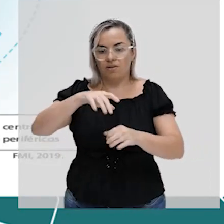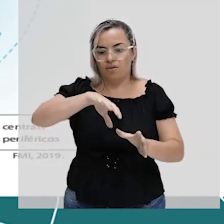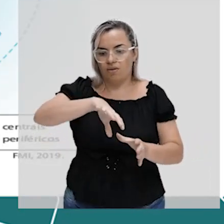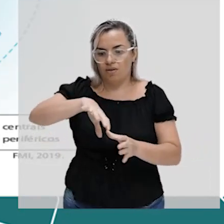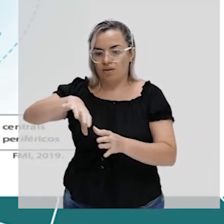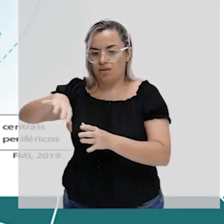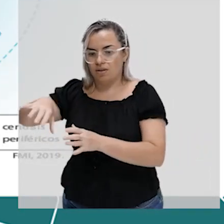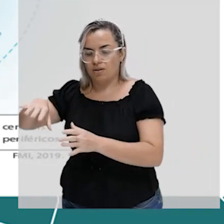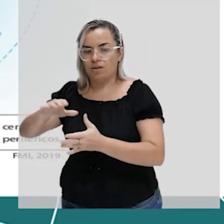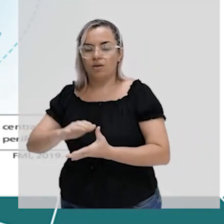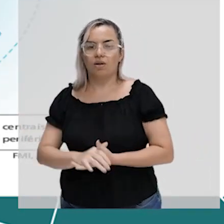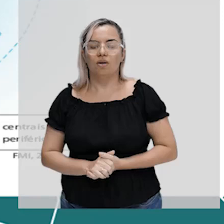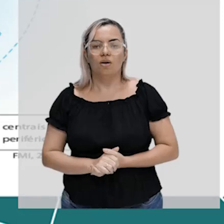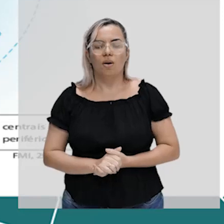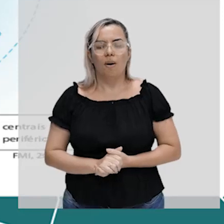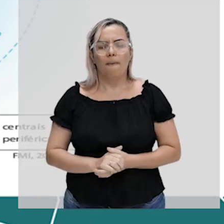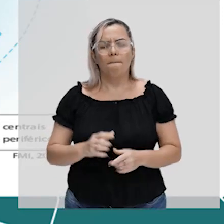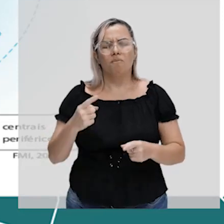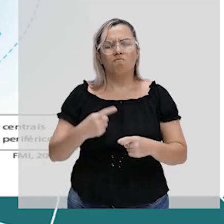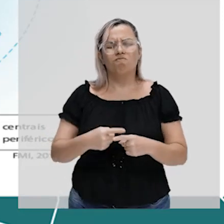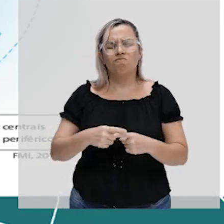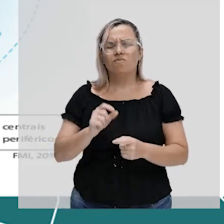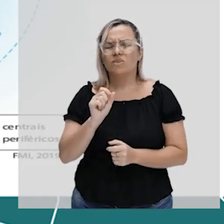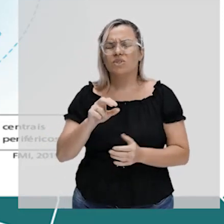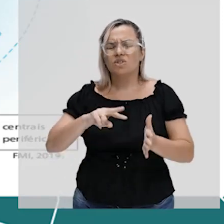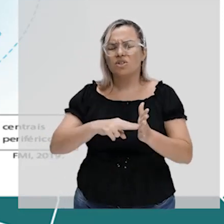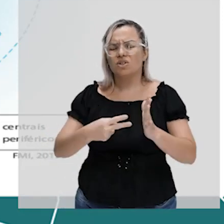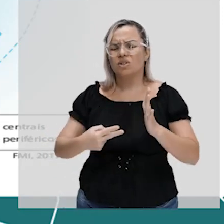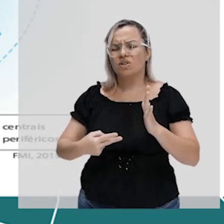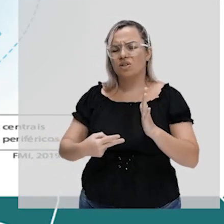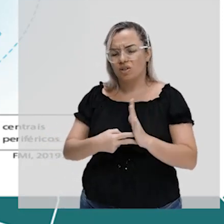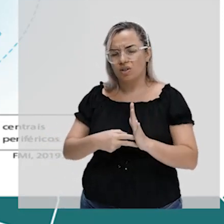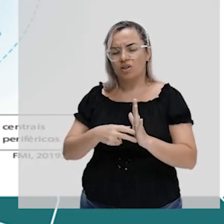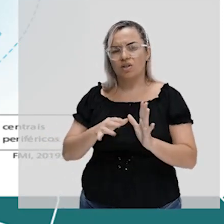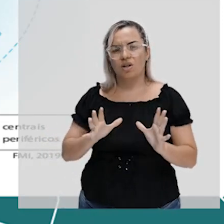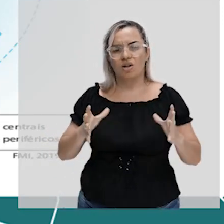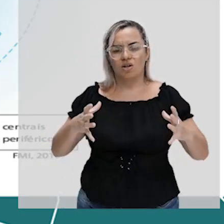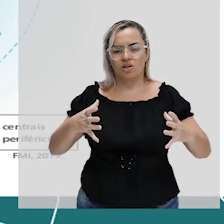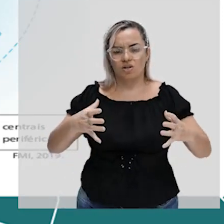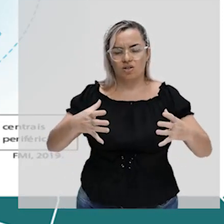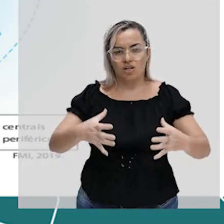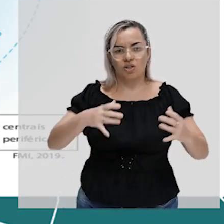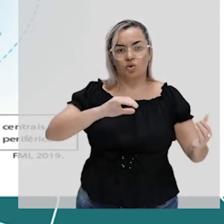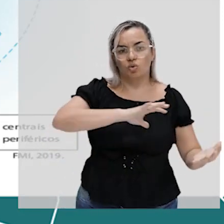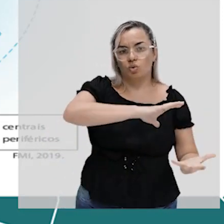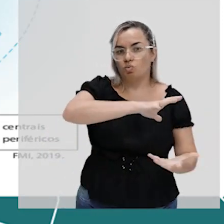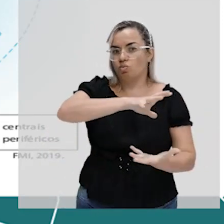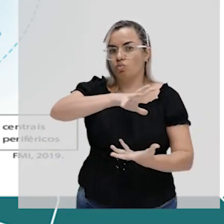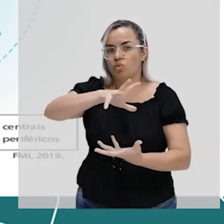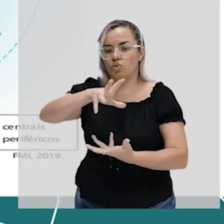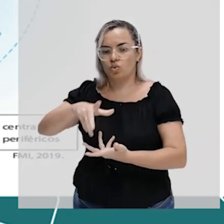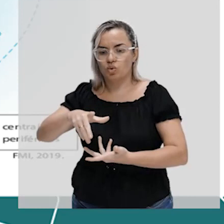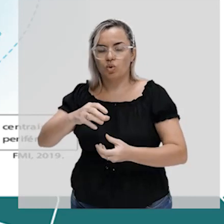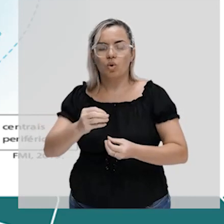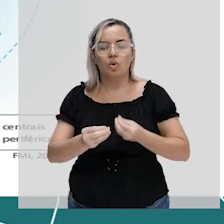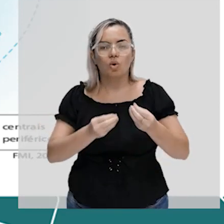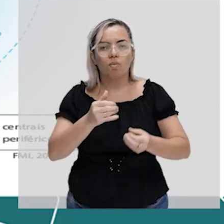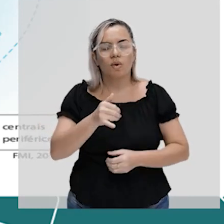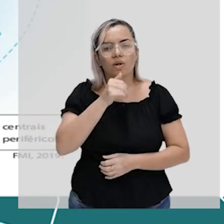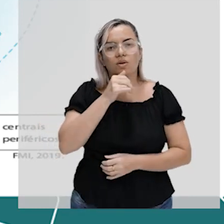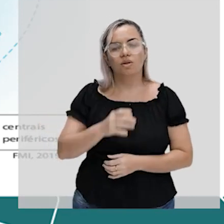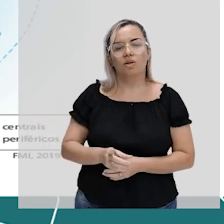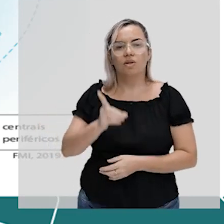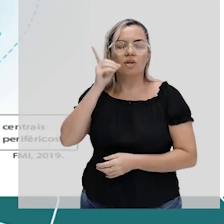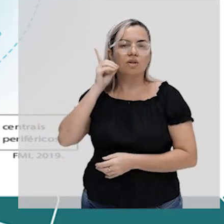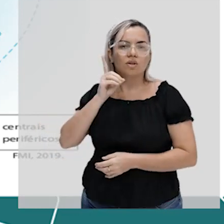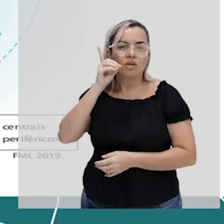das tendências, né, vão ser o centro do mundo, como, por exemplo, os Estados Unidos, a própria União, né, Europeia. A gente ainda tem a Rússia,